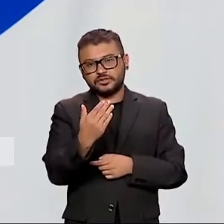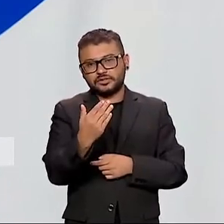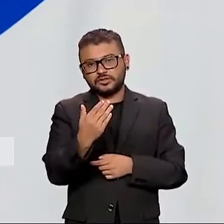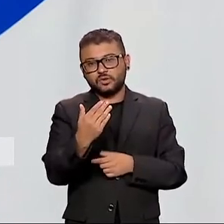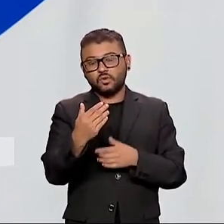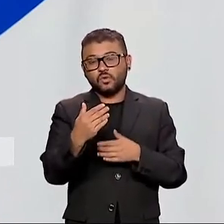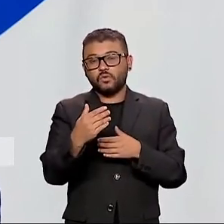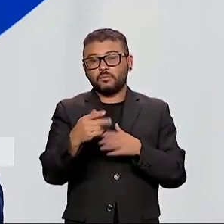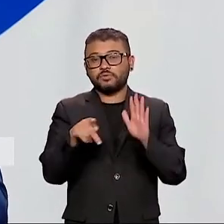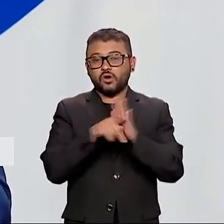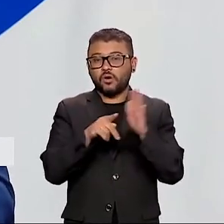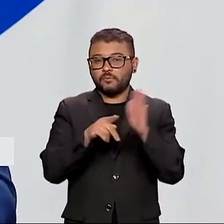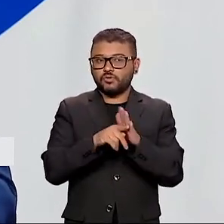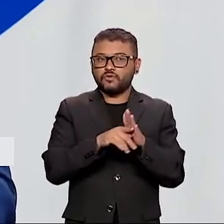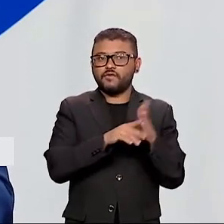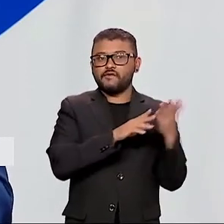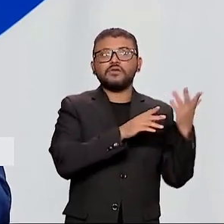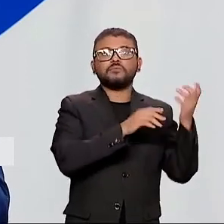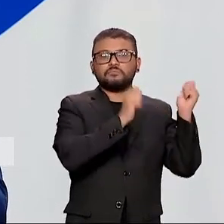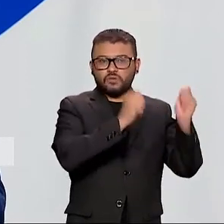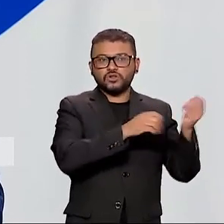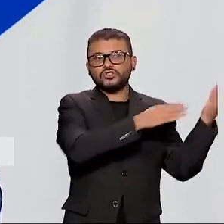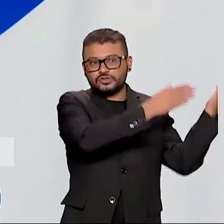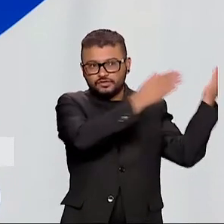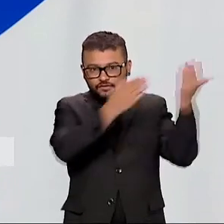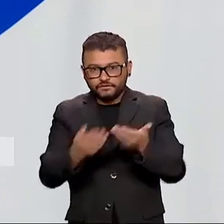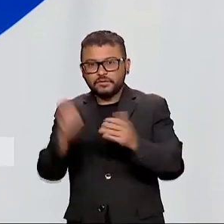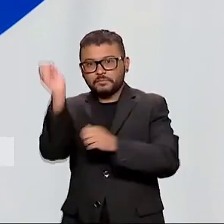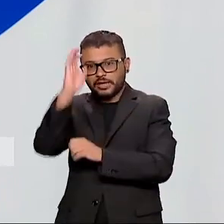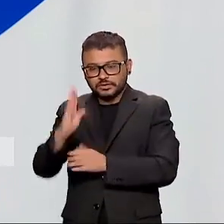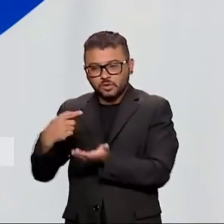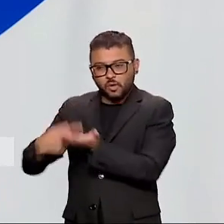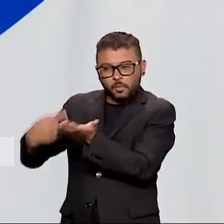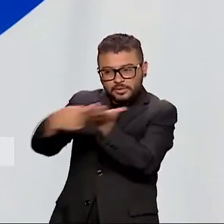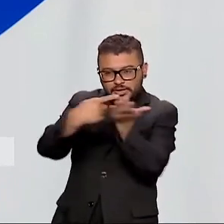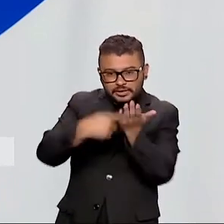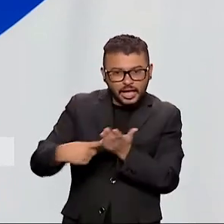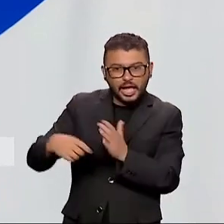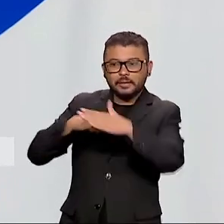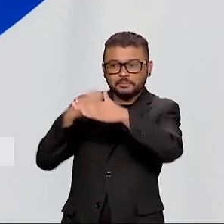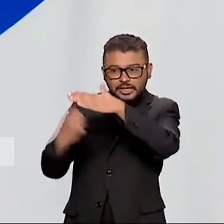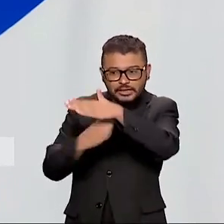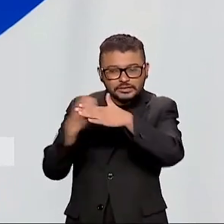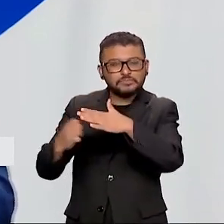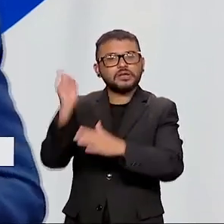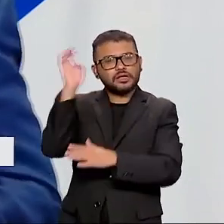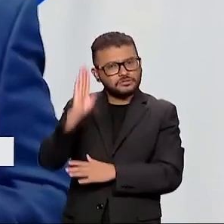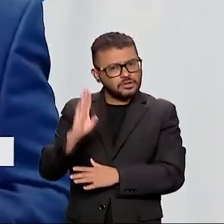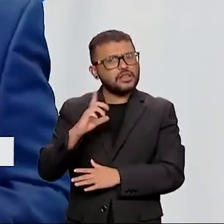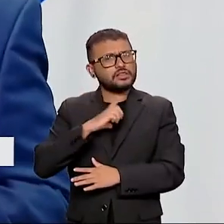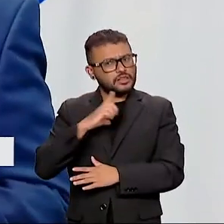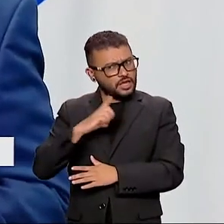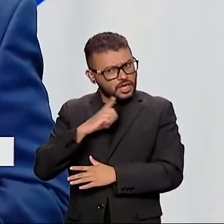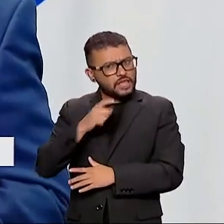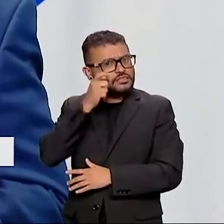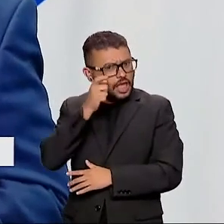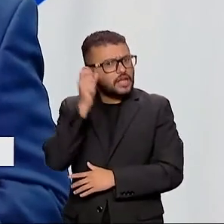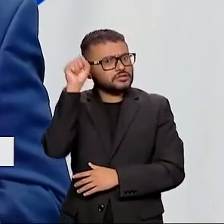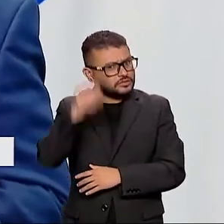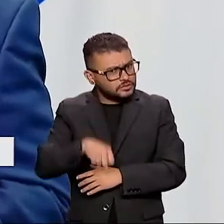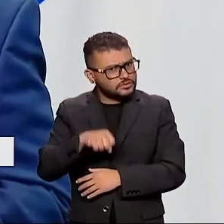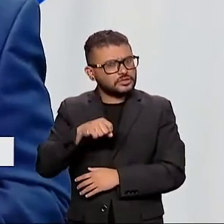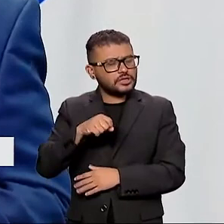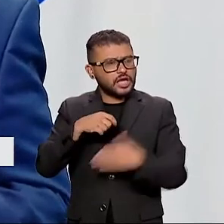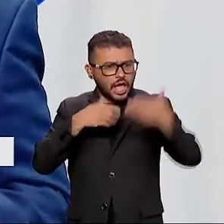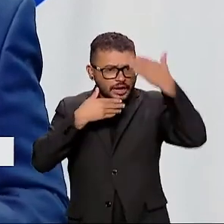o convoque para ir ao Brasil discutir negócio com os empresários brasileiros. Sabe? Nós temos muito interesse em que a